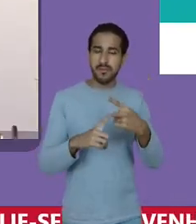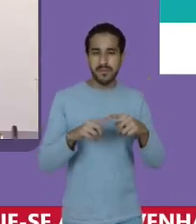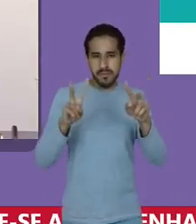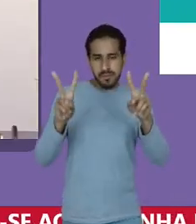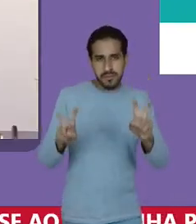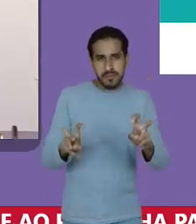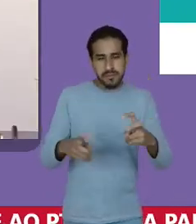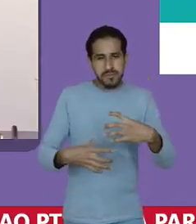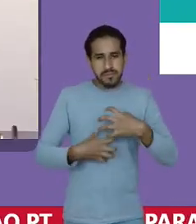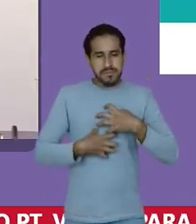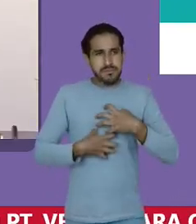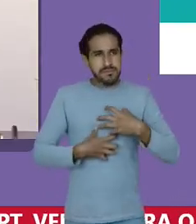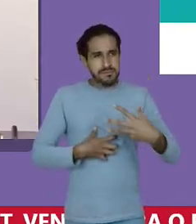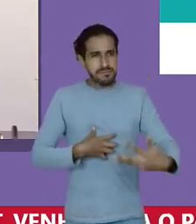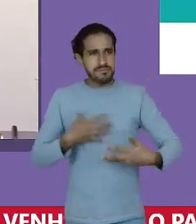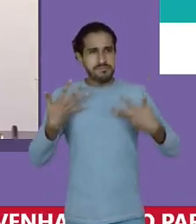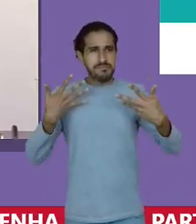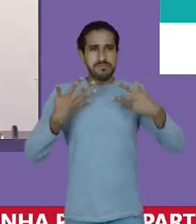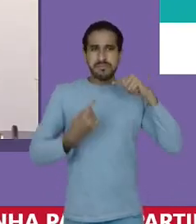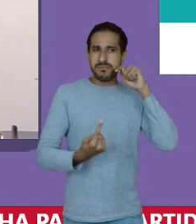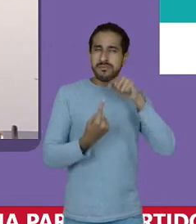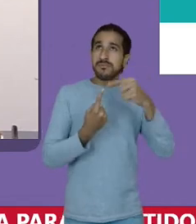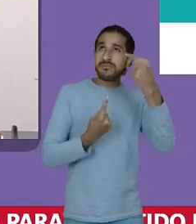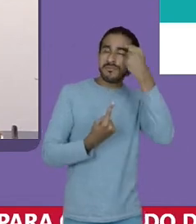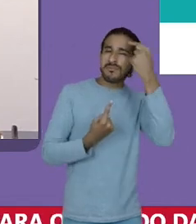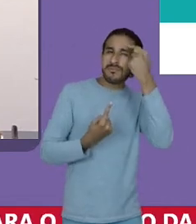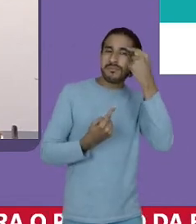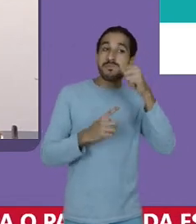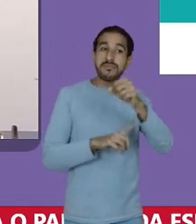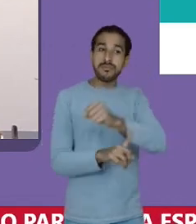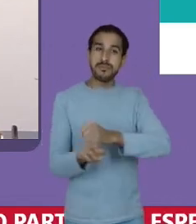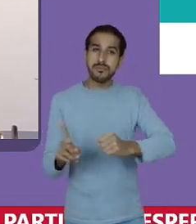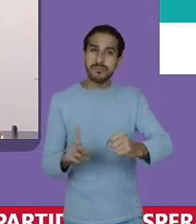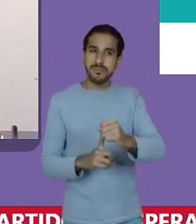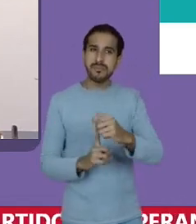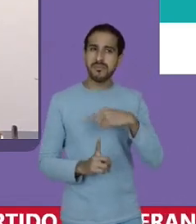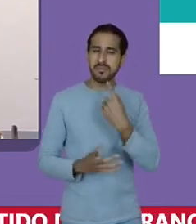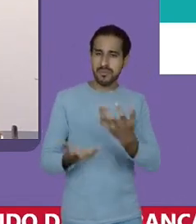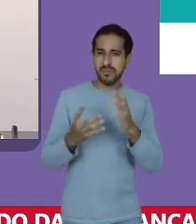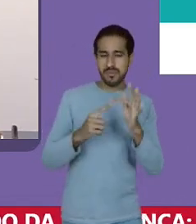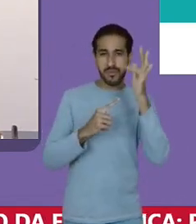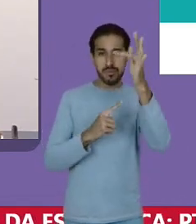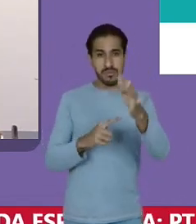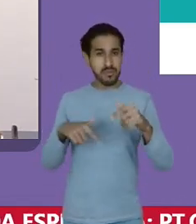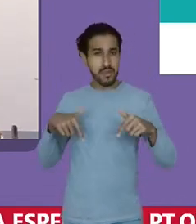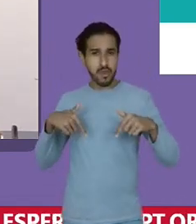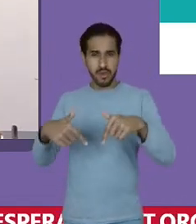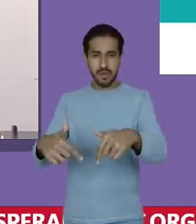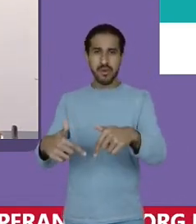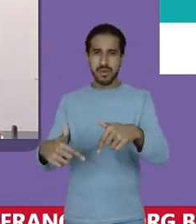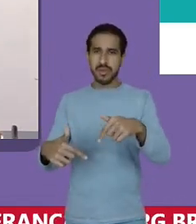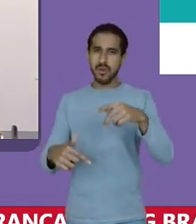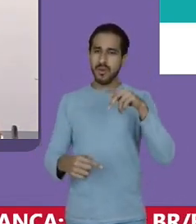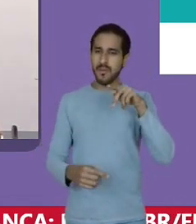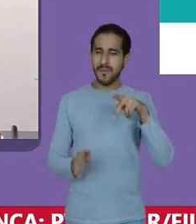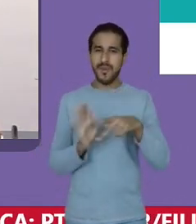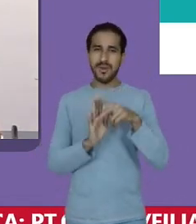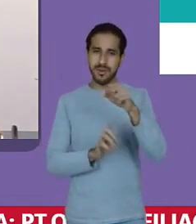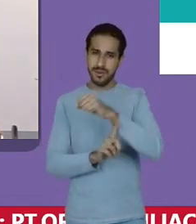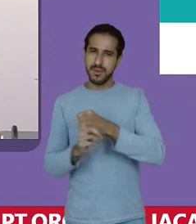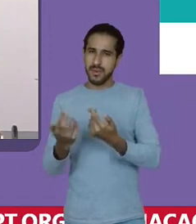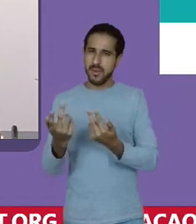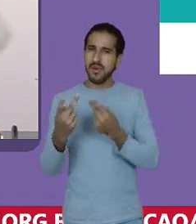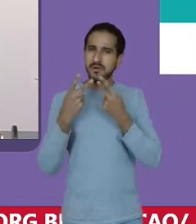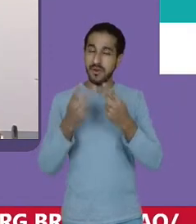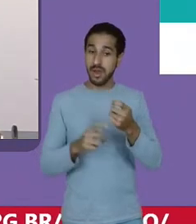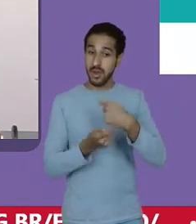tema que me mobiliza para pensar a sociedade que queremos e para lutar por essa sociedade. E assim como eu